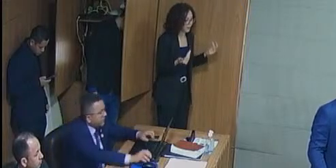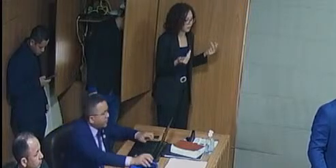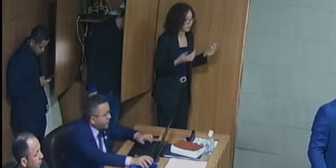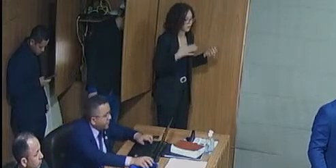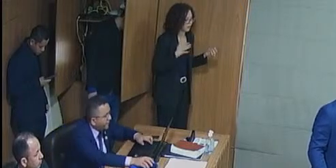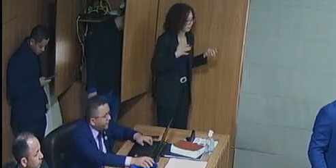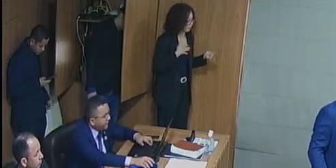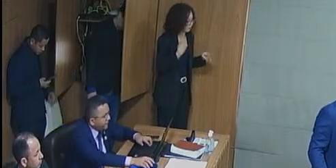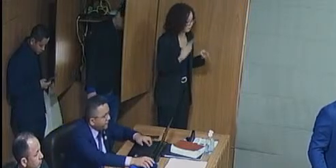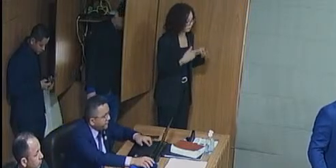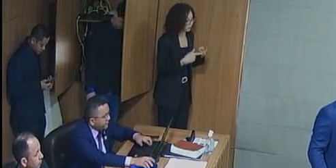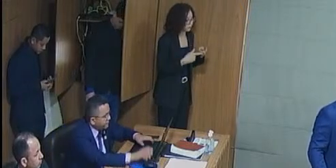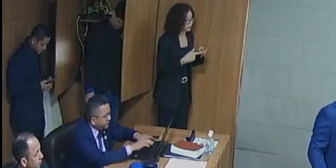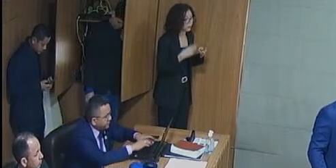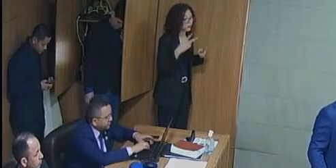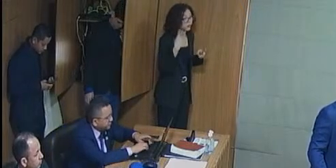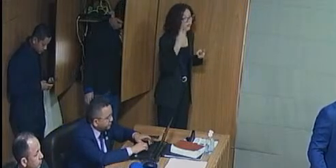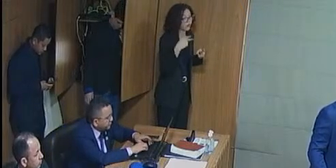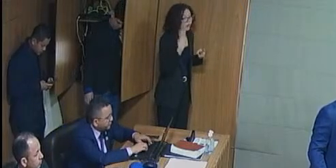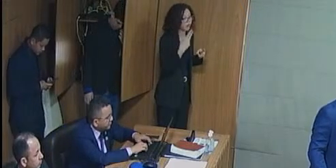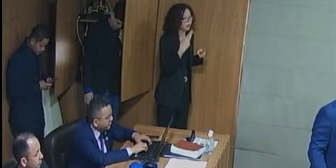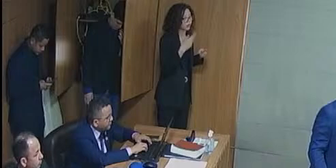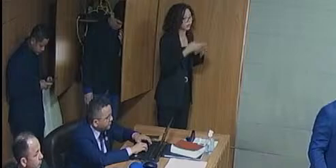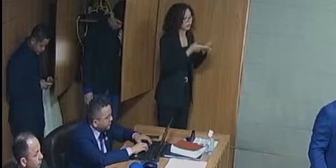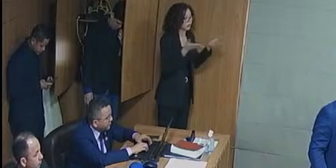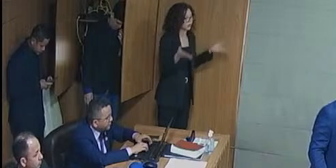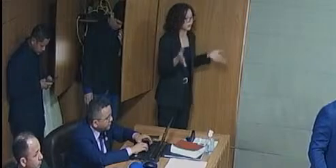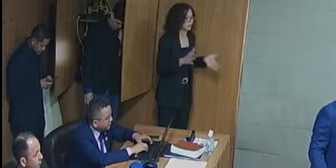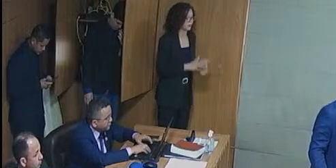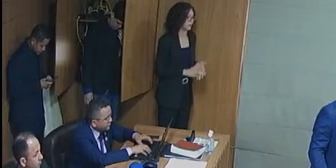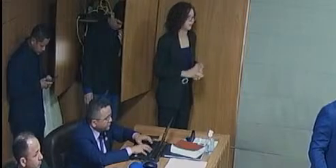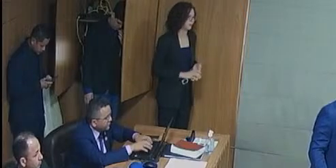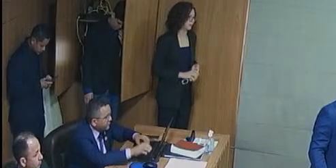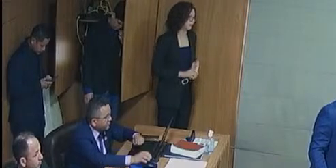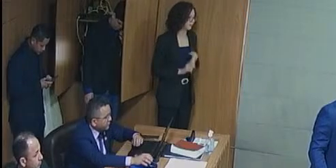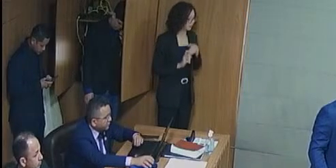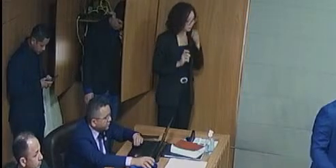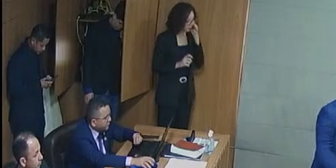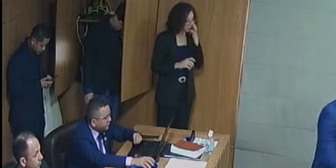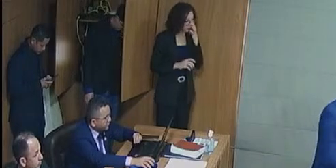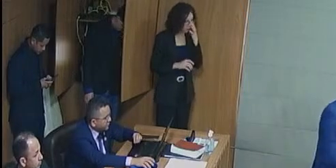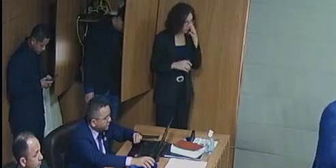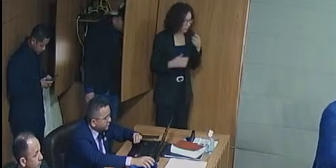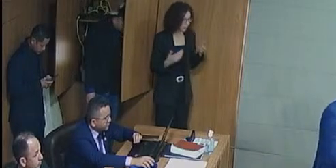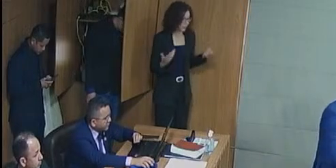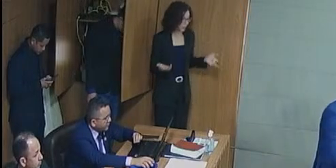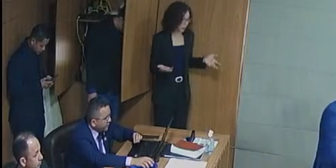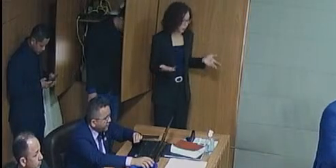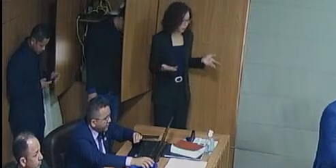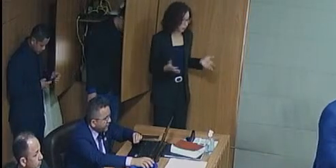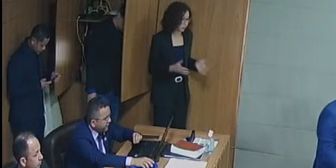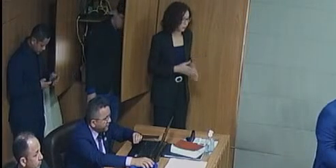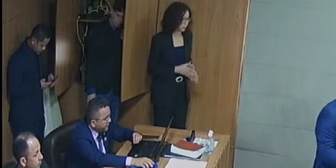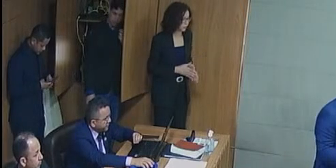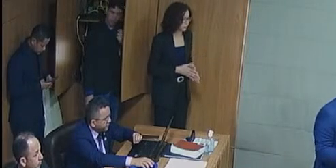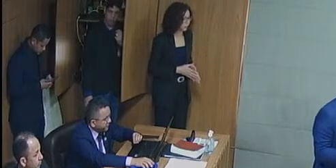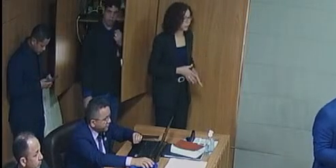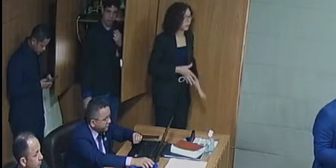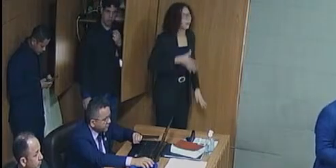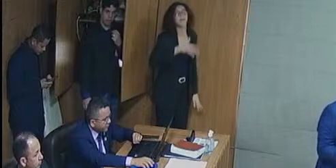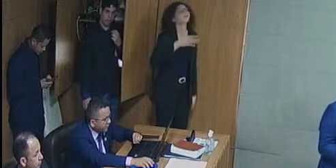para os vereadores desta casa senhores é comprovada